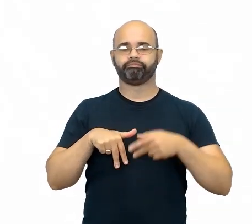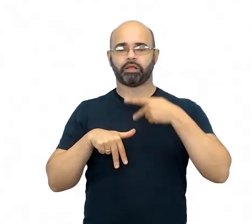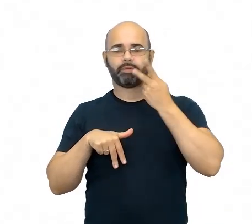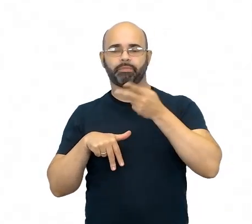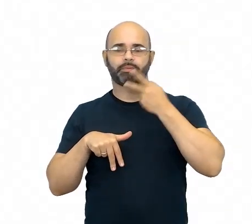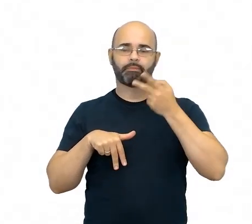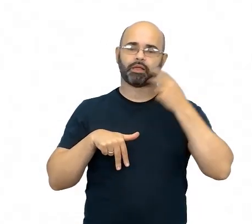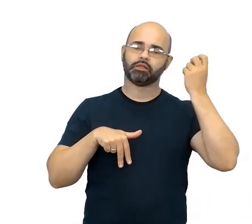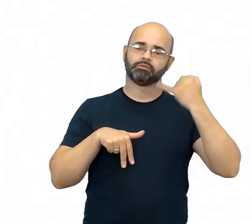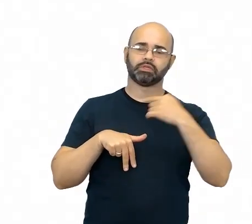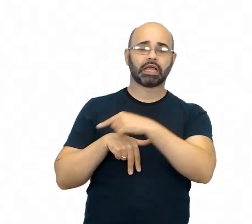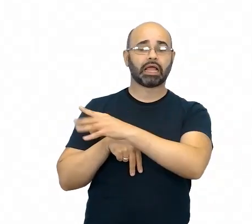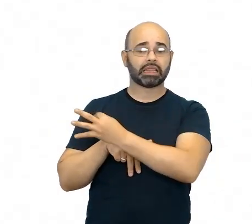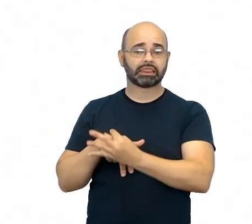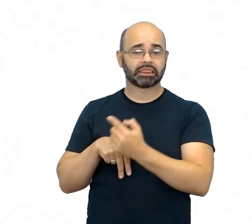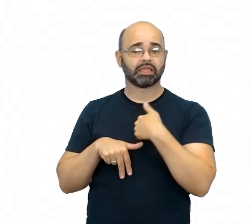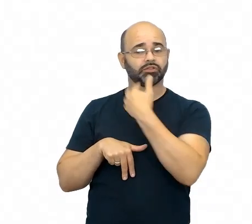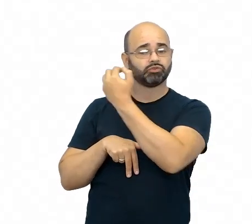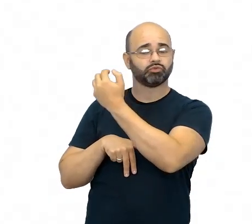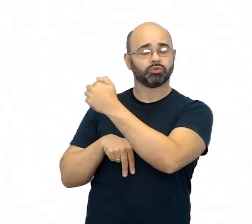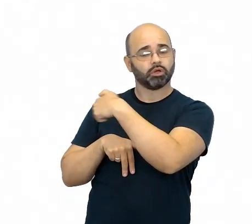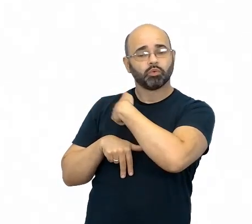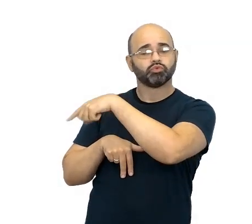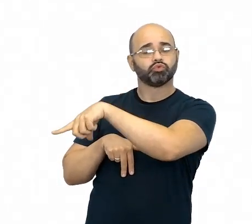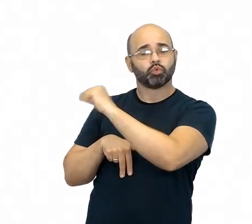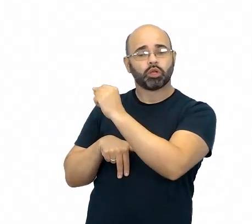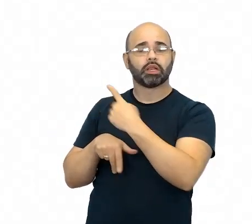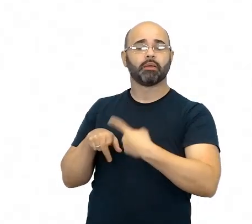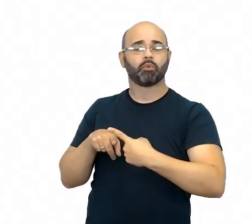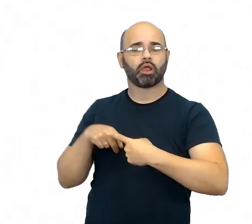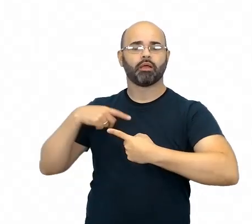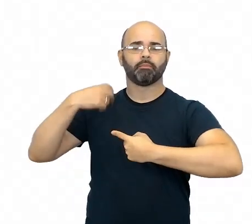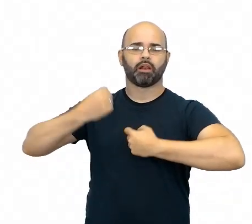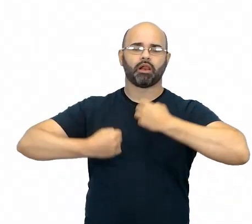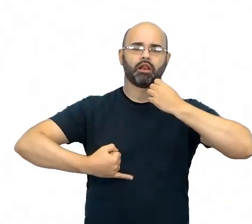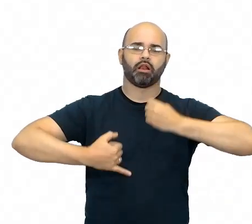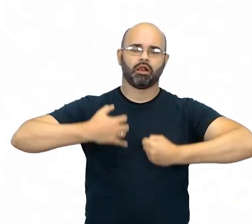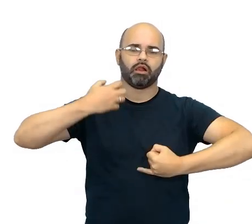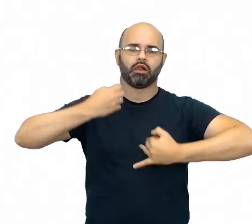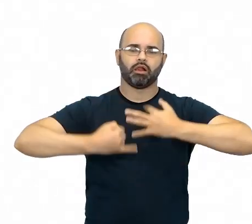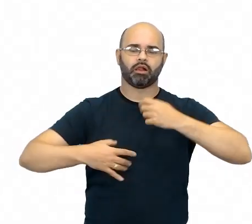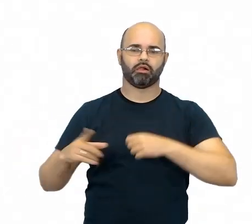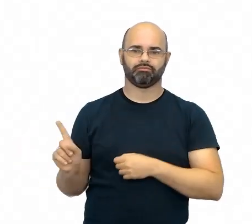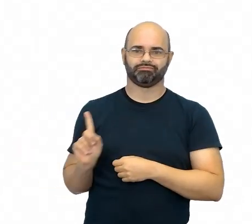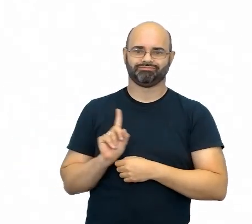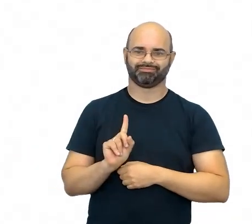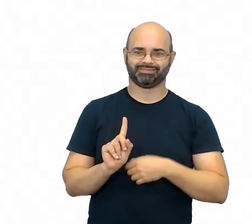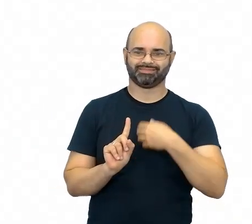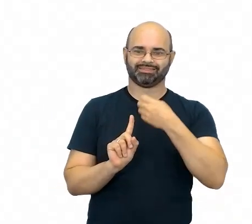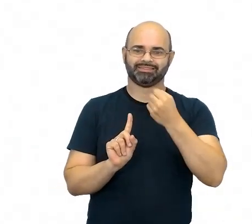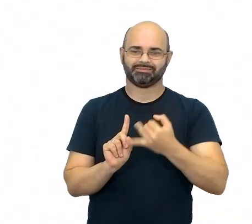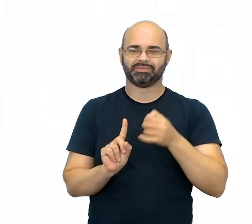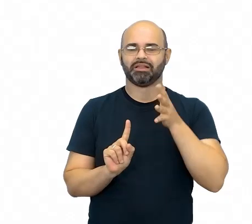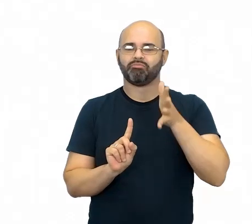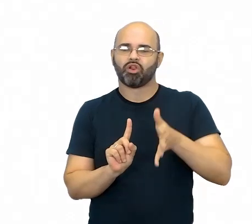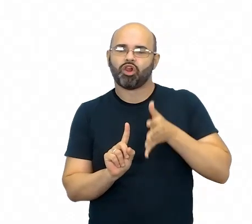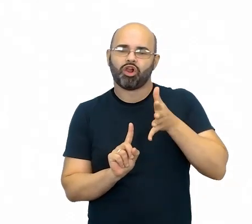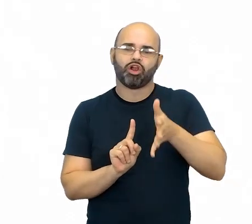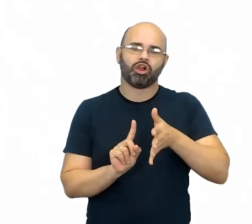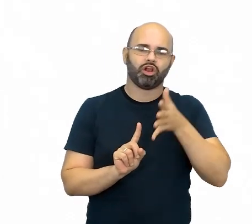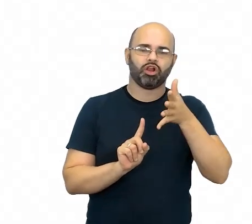que escolher esse texto. E, finalmente, planejarão o comentário, contando os fatos, a opinião e